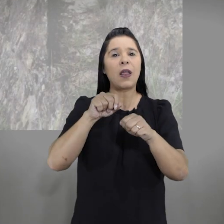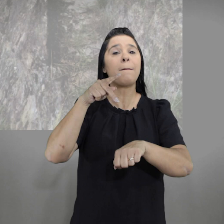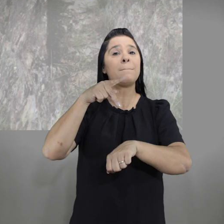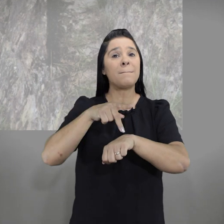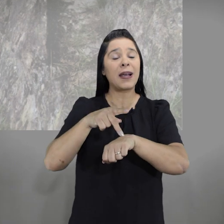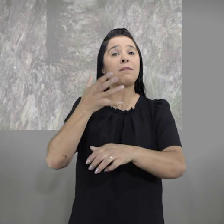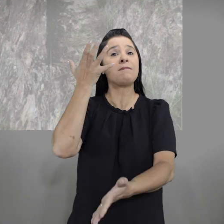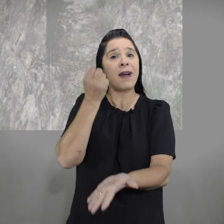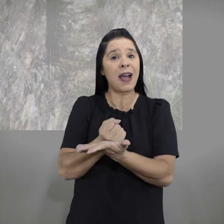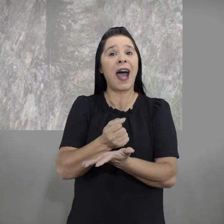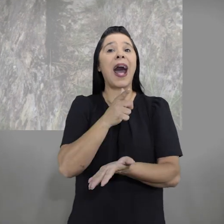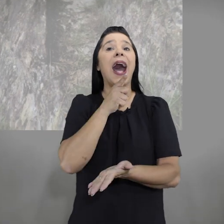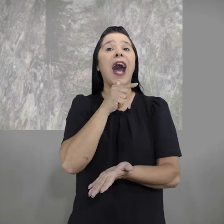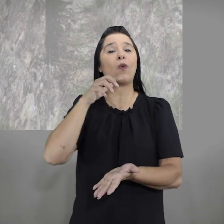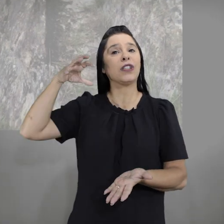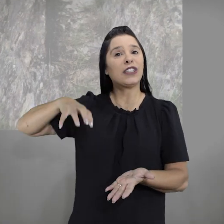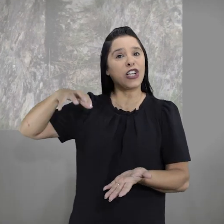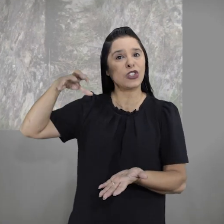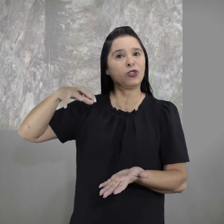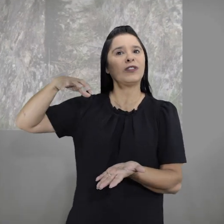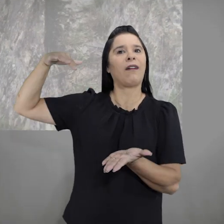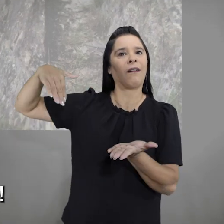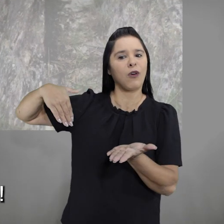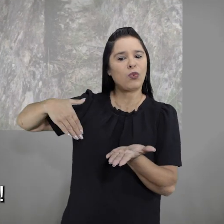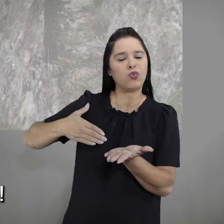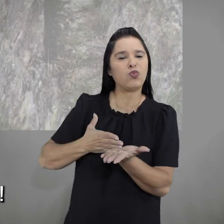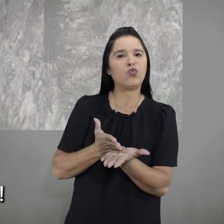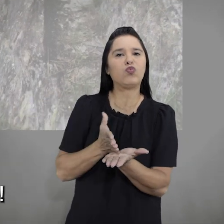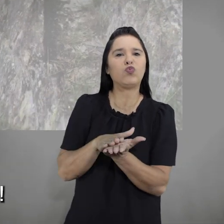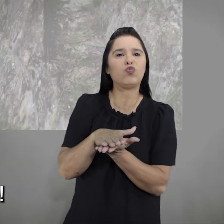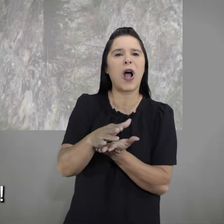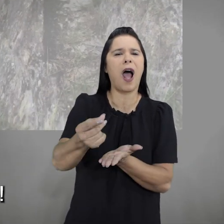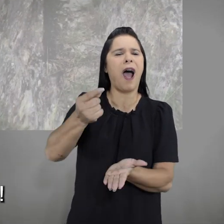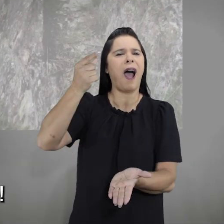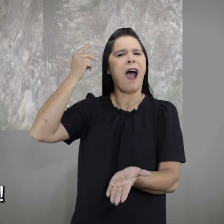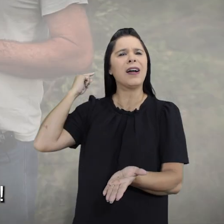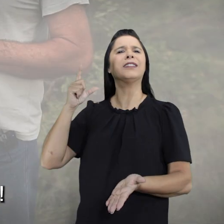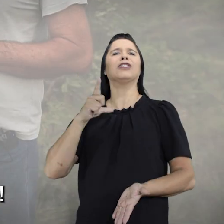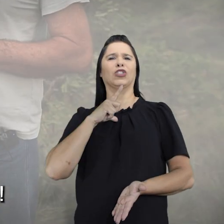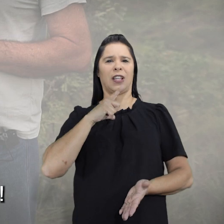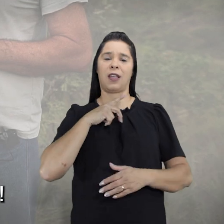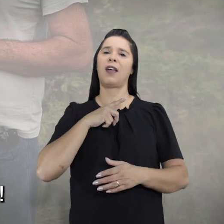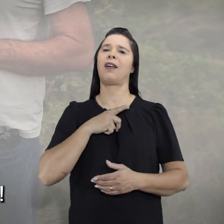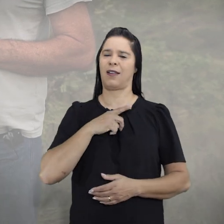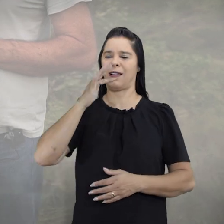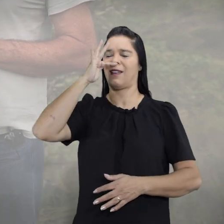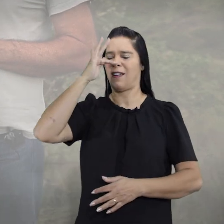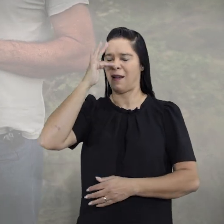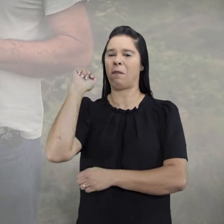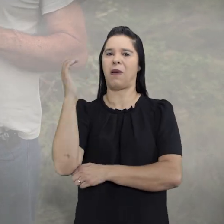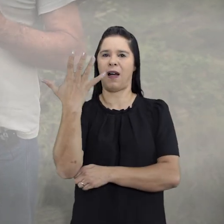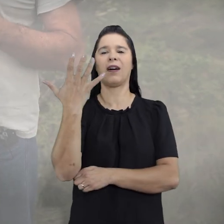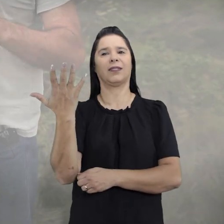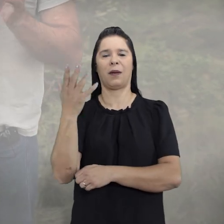para captar a água todinha da chuva que descia. E antigamente ainda tinha vegetação para segurar a água, né?